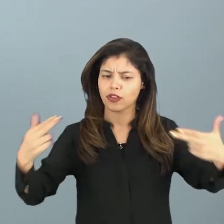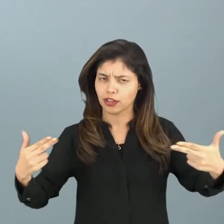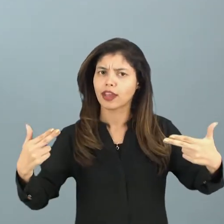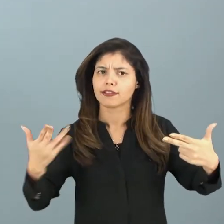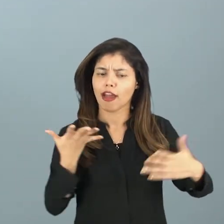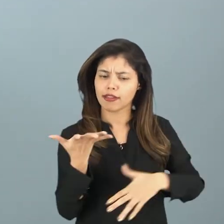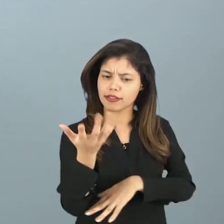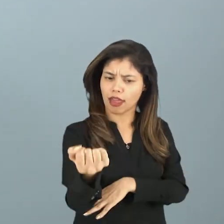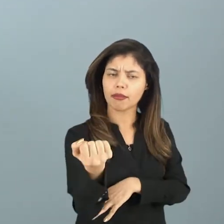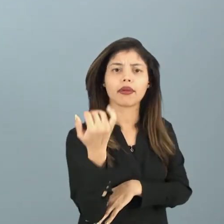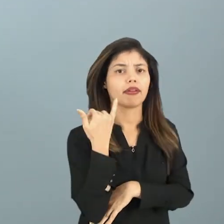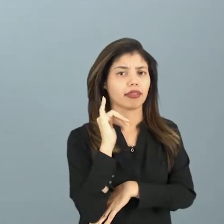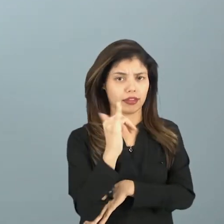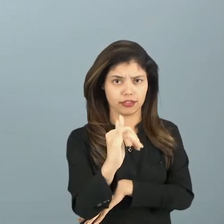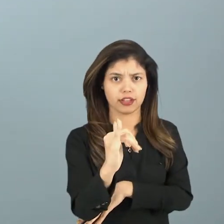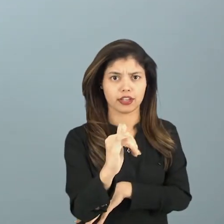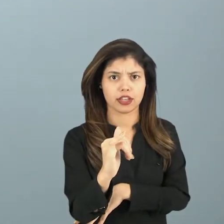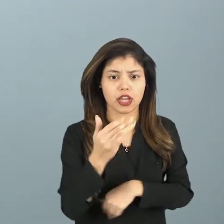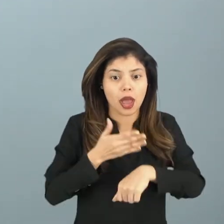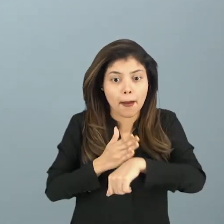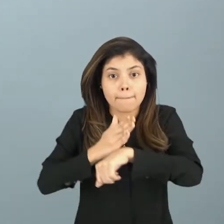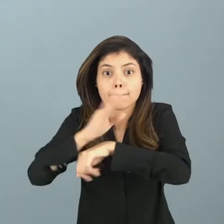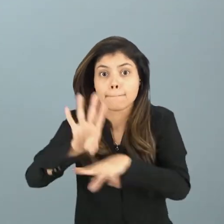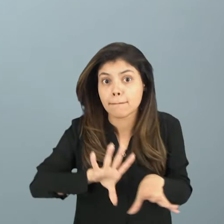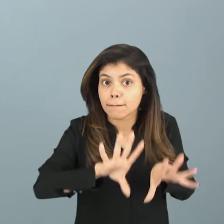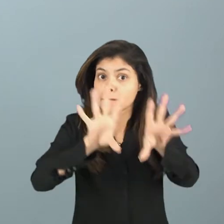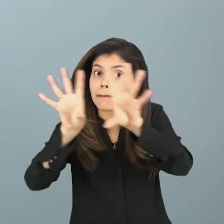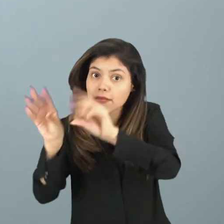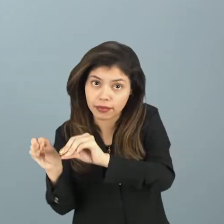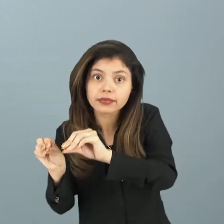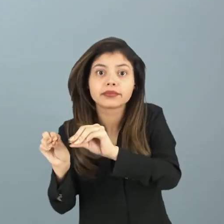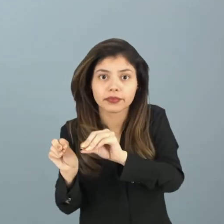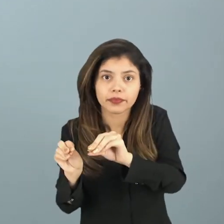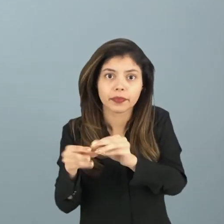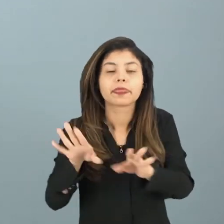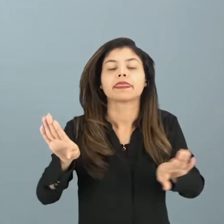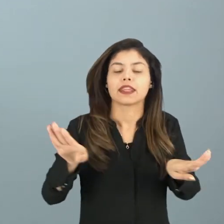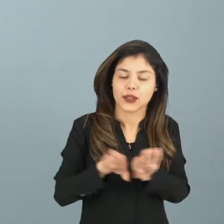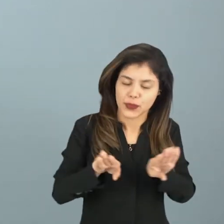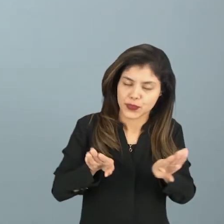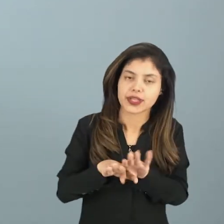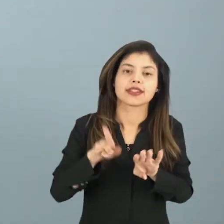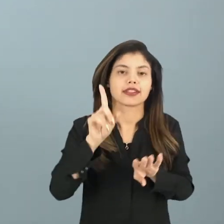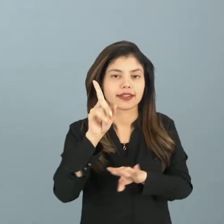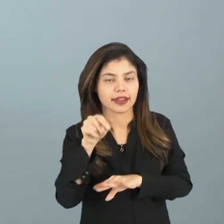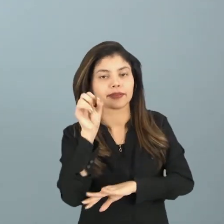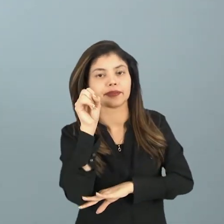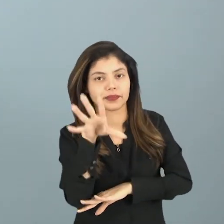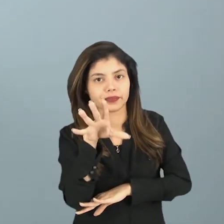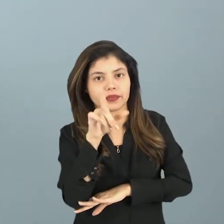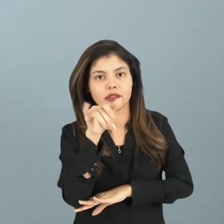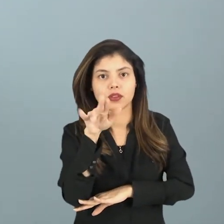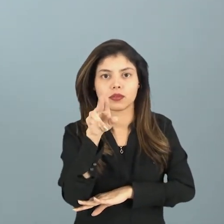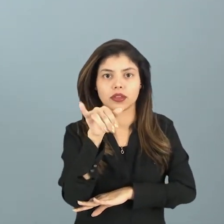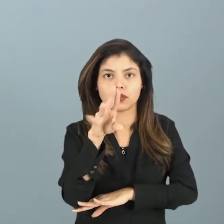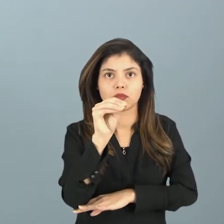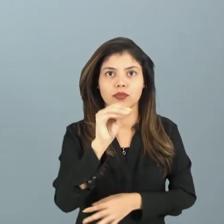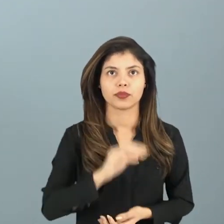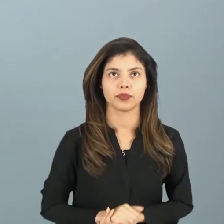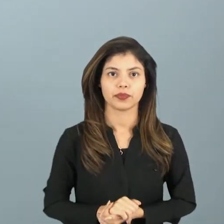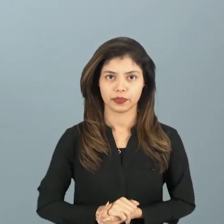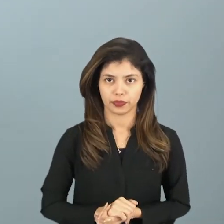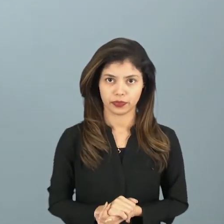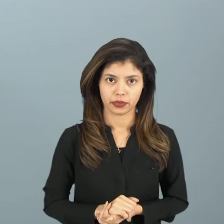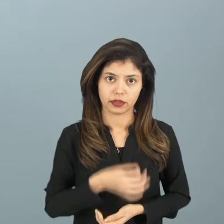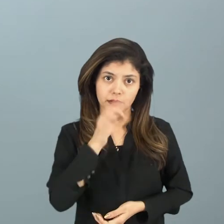que recebe energia e passa a transmitir energia, ele é um objeto luminoso, certo?